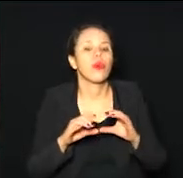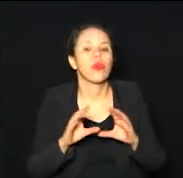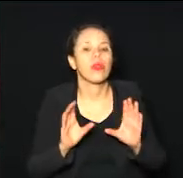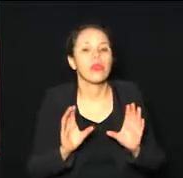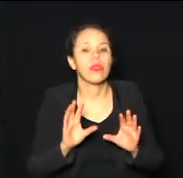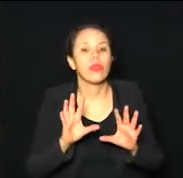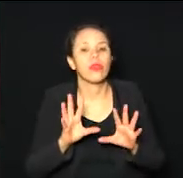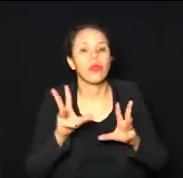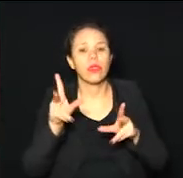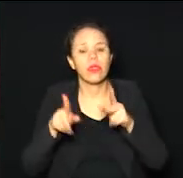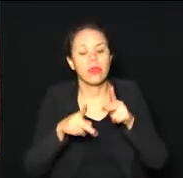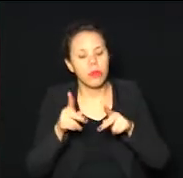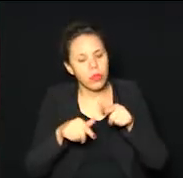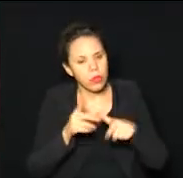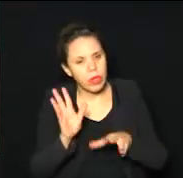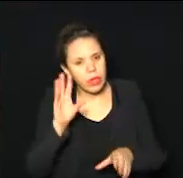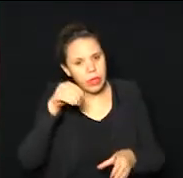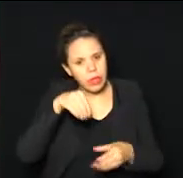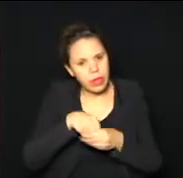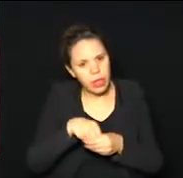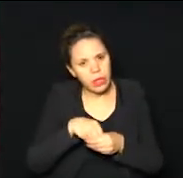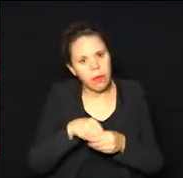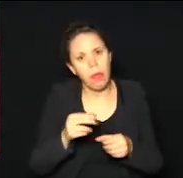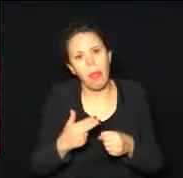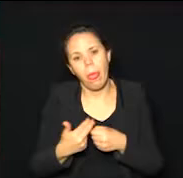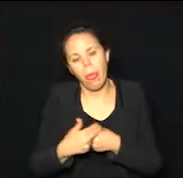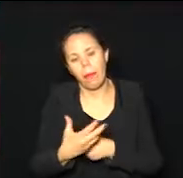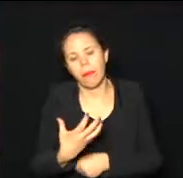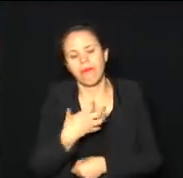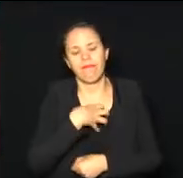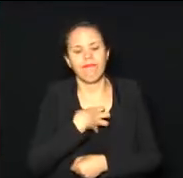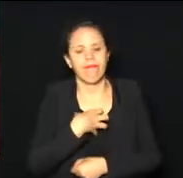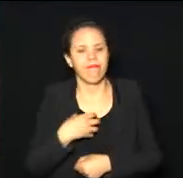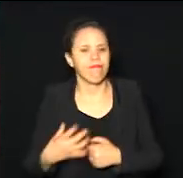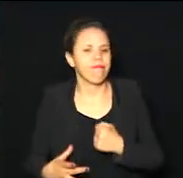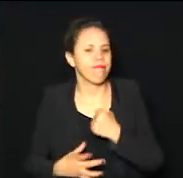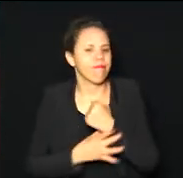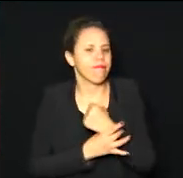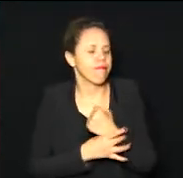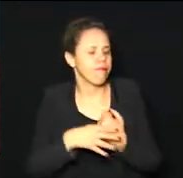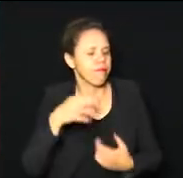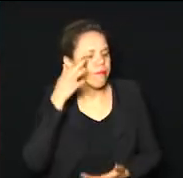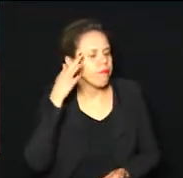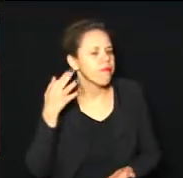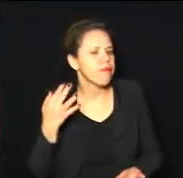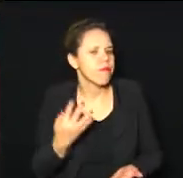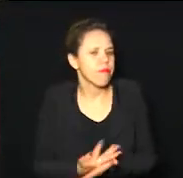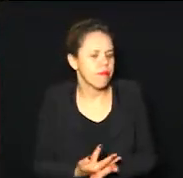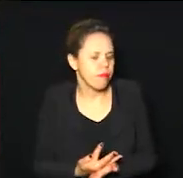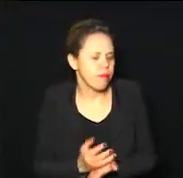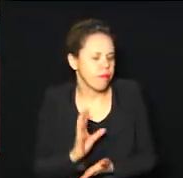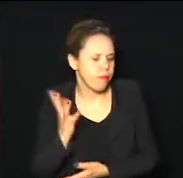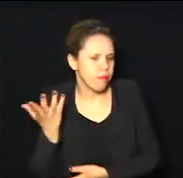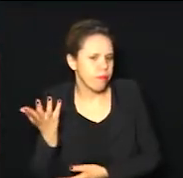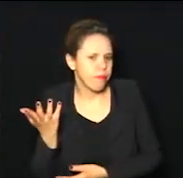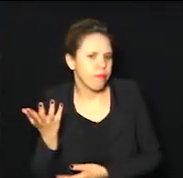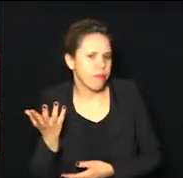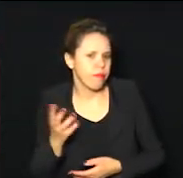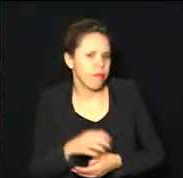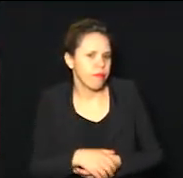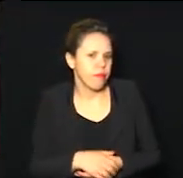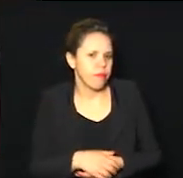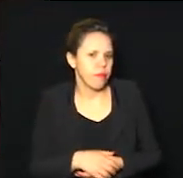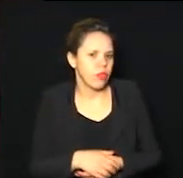comunidade interna, né, para que ela se sinta segura, que ela tenha confiança no que está acontecendo